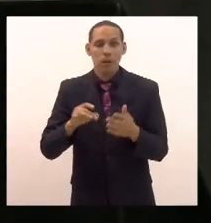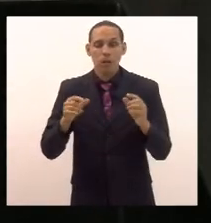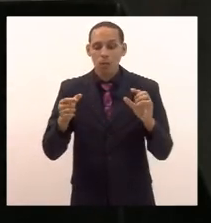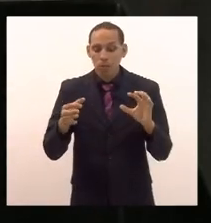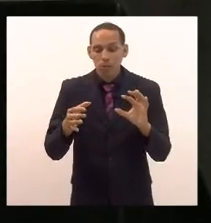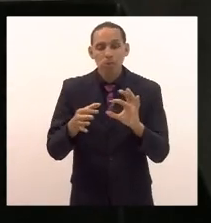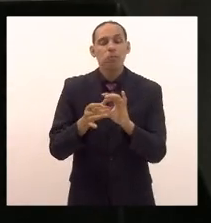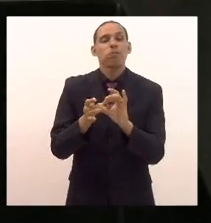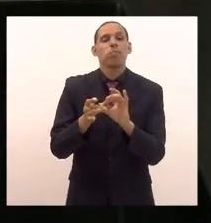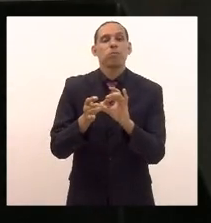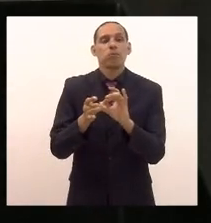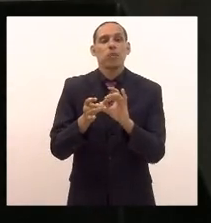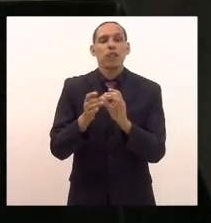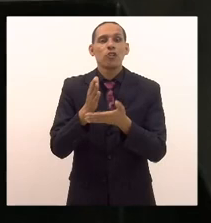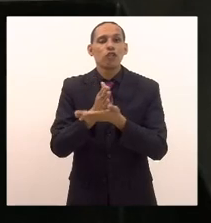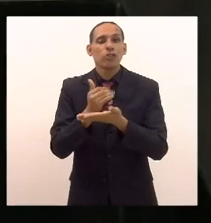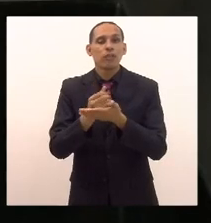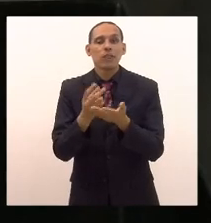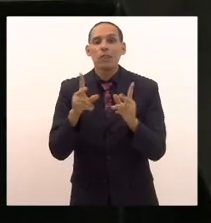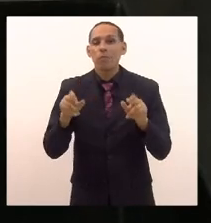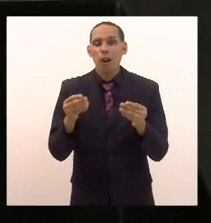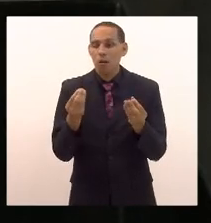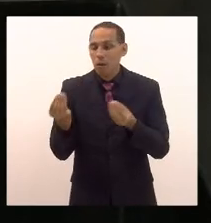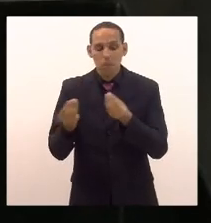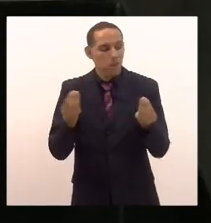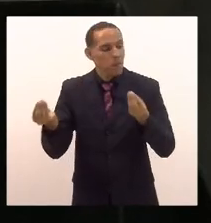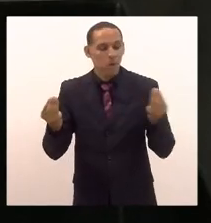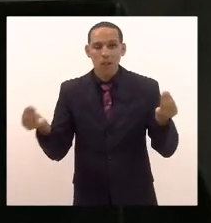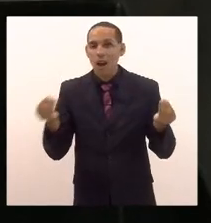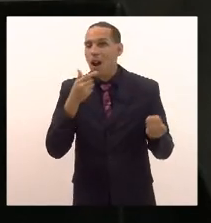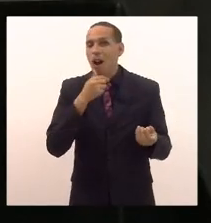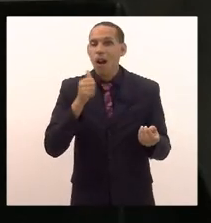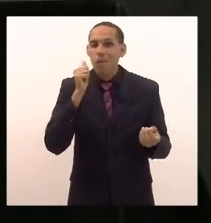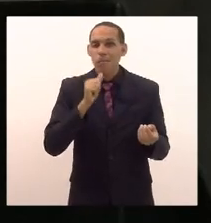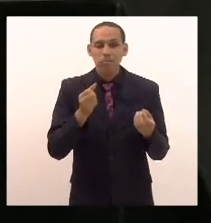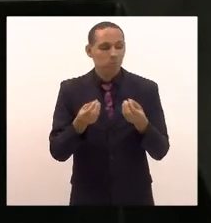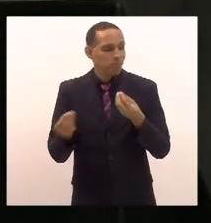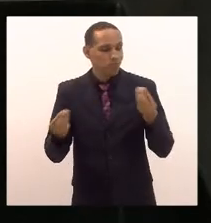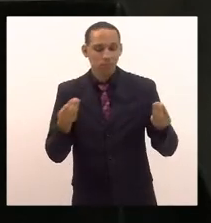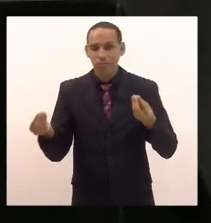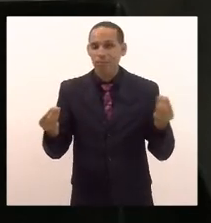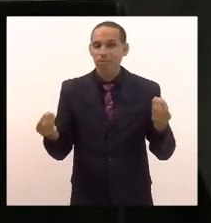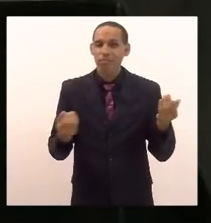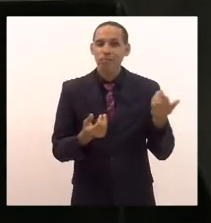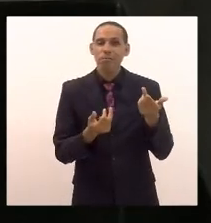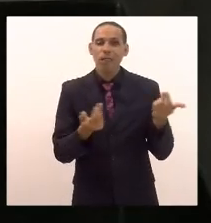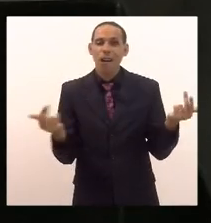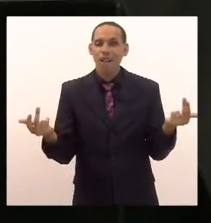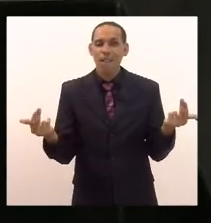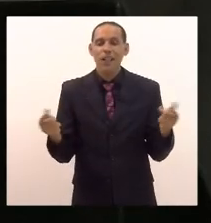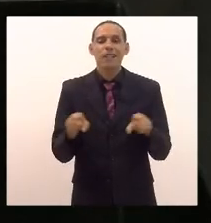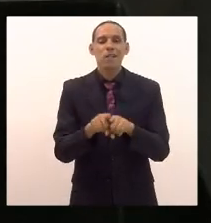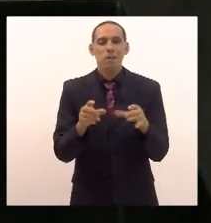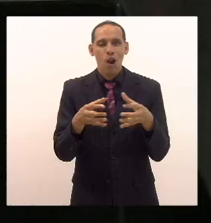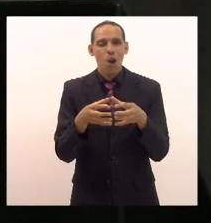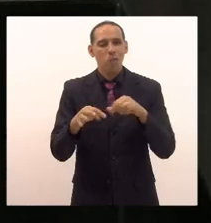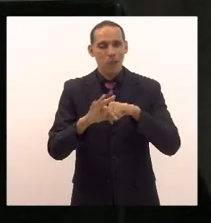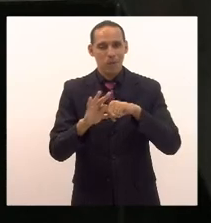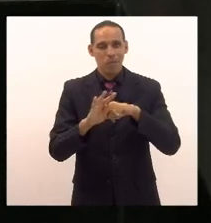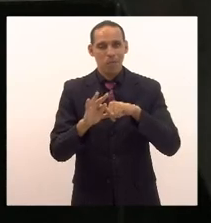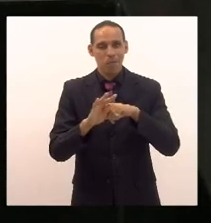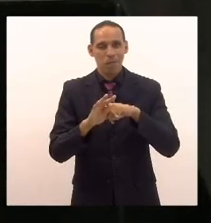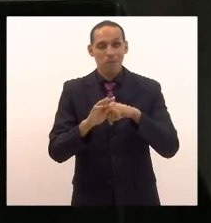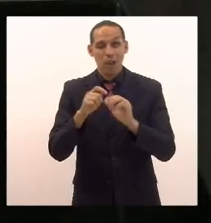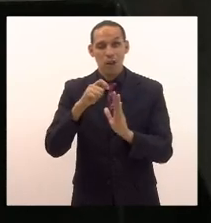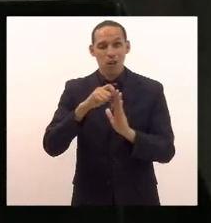cada cê divididas Igualmente para jogadores e jogadoras incluindo também as comissões técnicas o